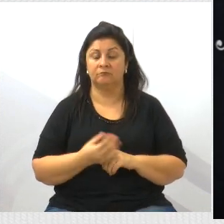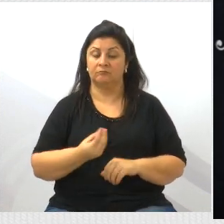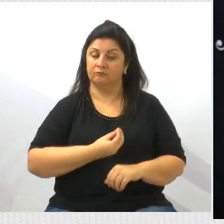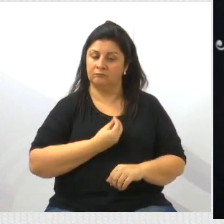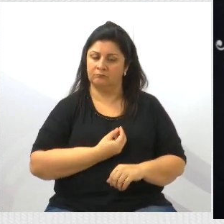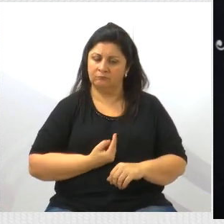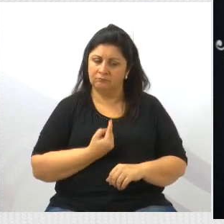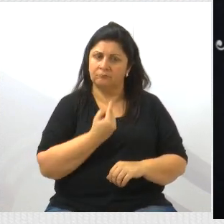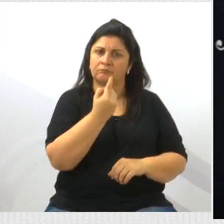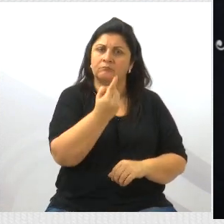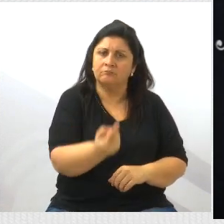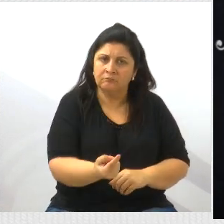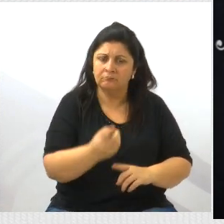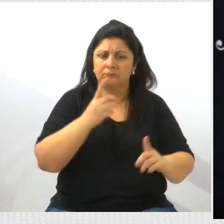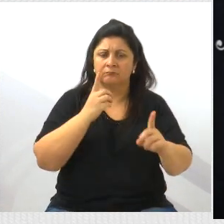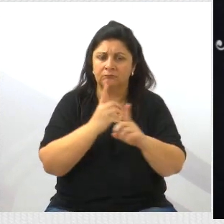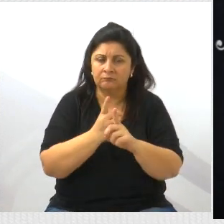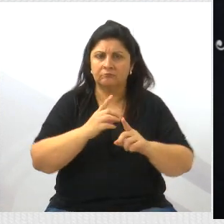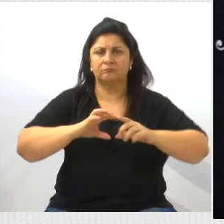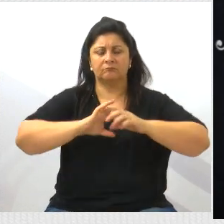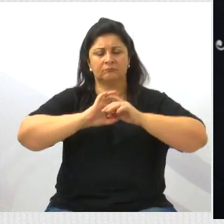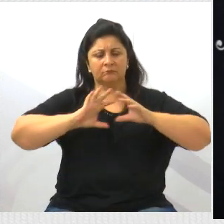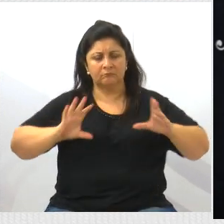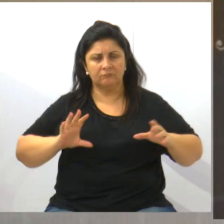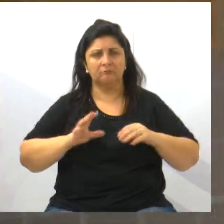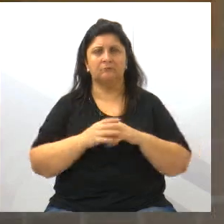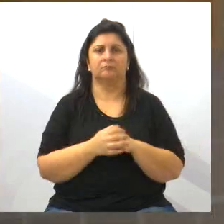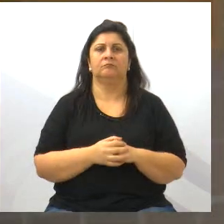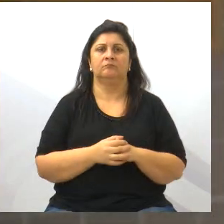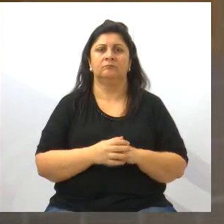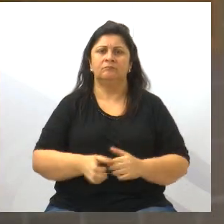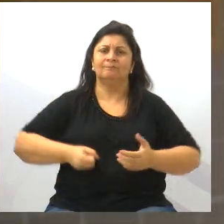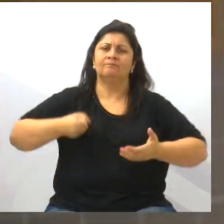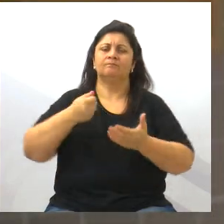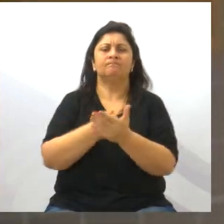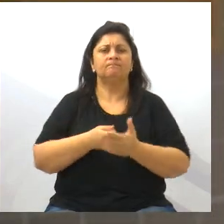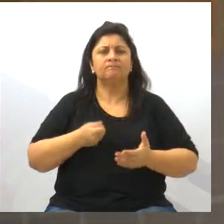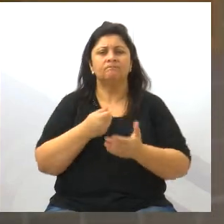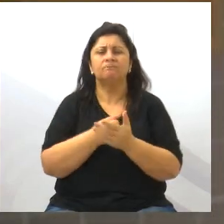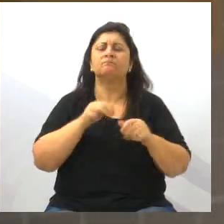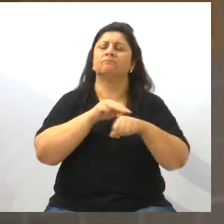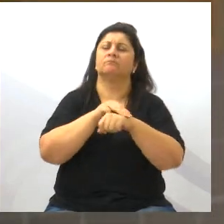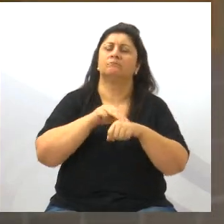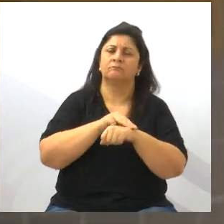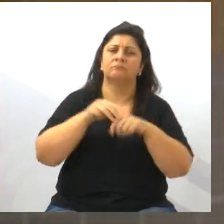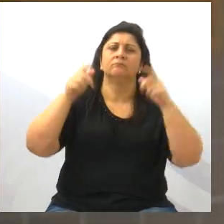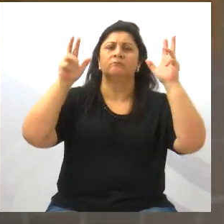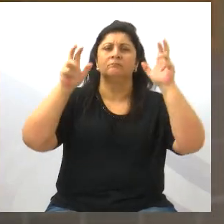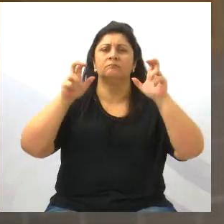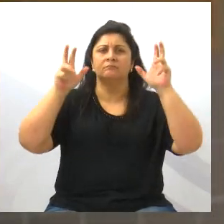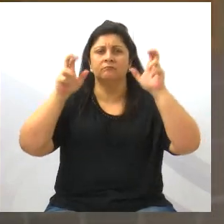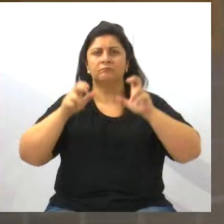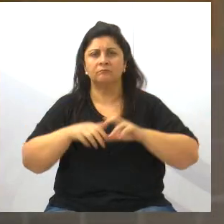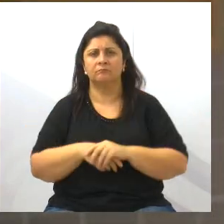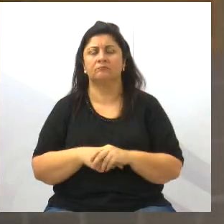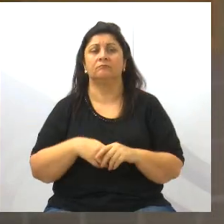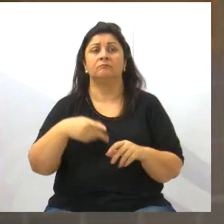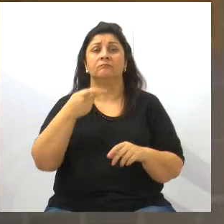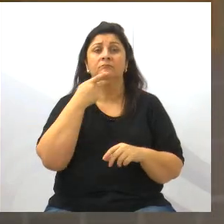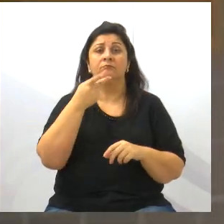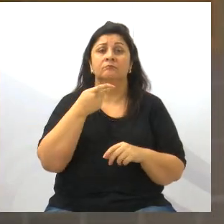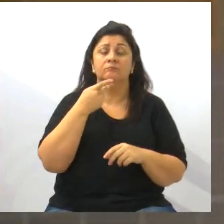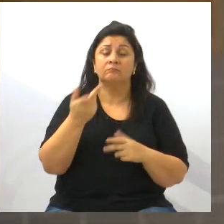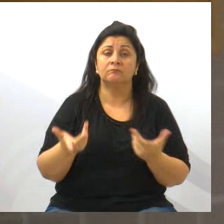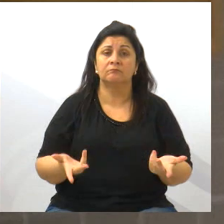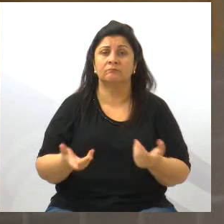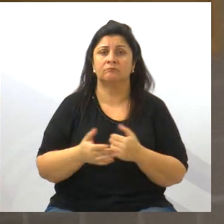presença, a participação, a disposição incansável de discutir o tema, de falar sobre